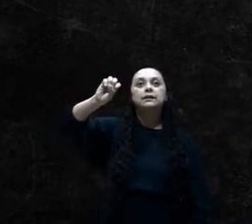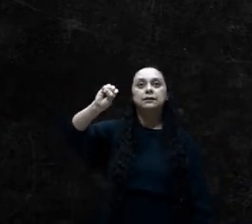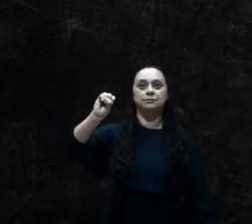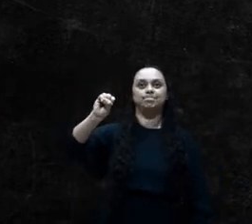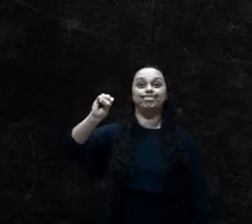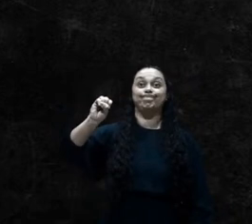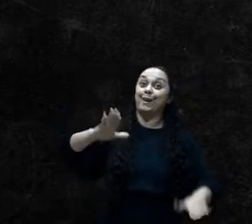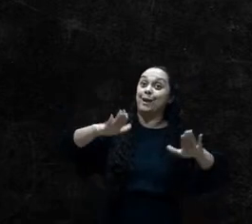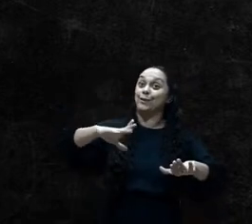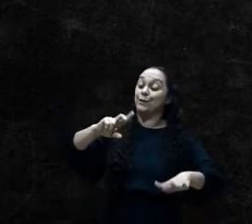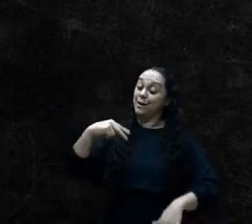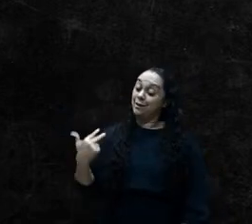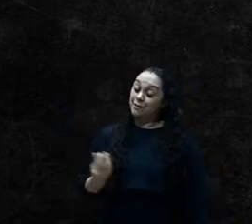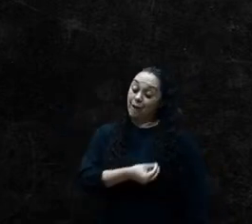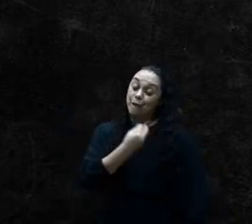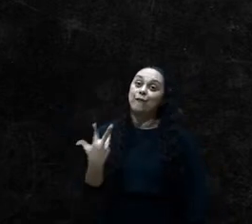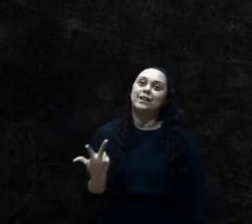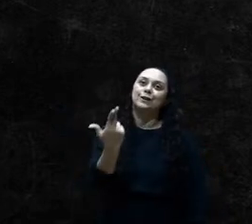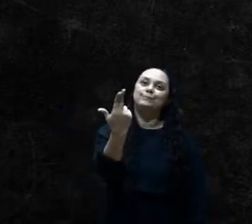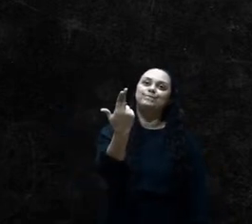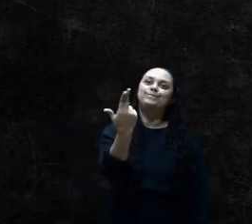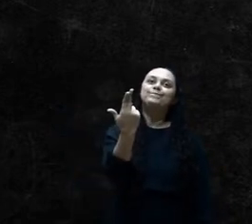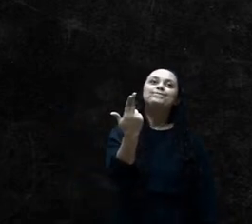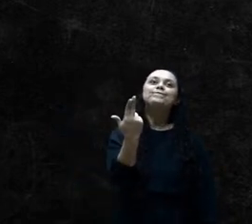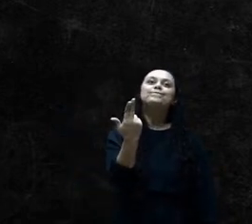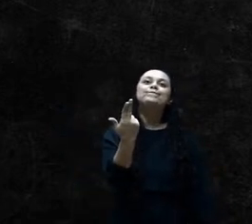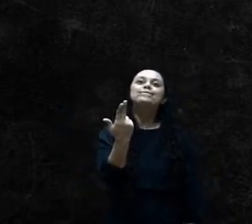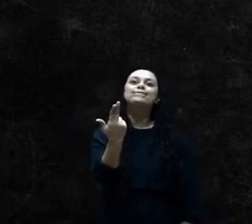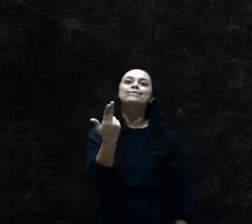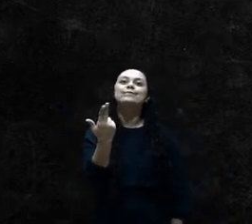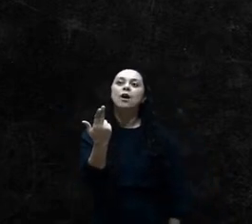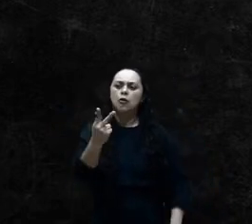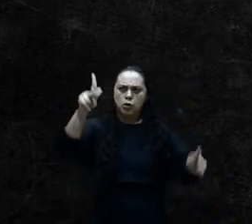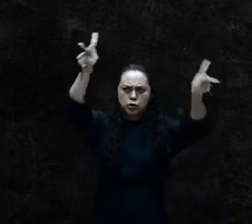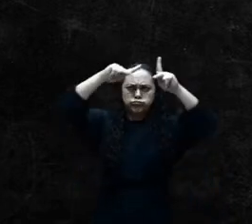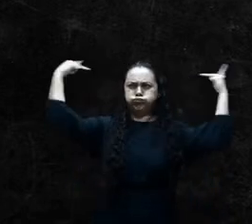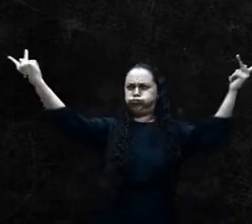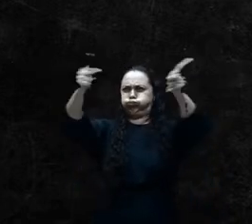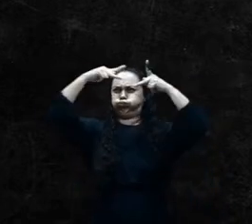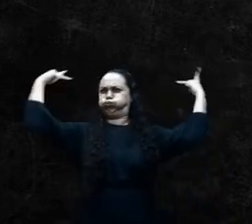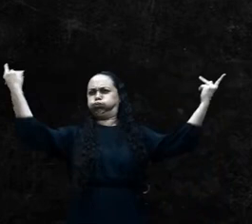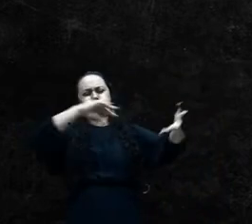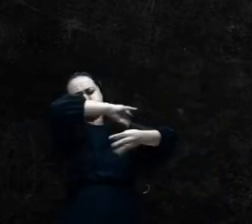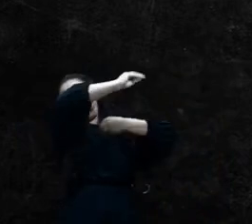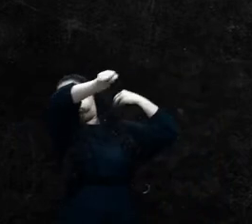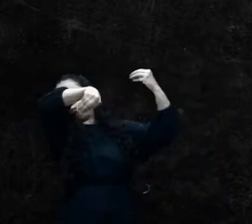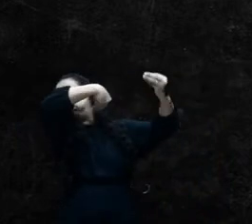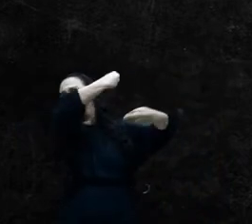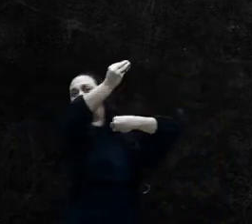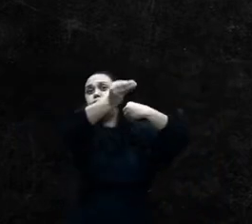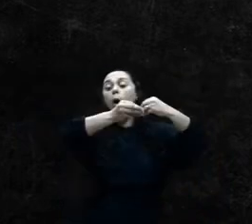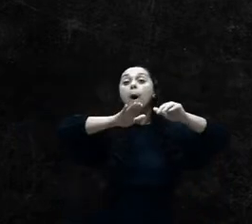nossas vidas Mas não é para morte o texto diz o navio foi arrastado